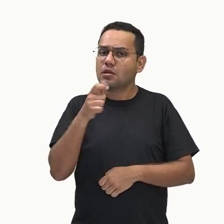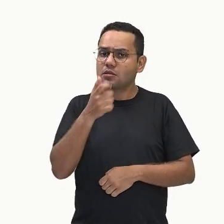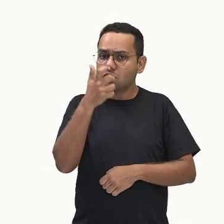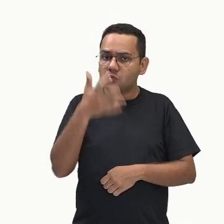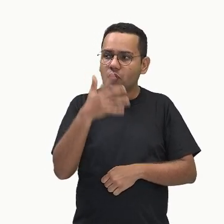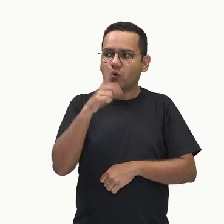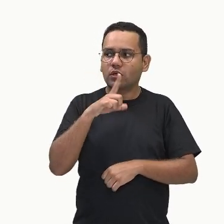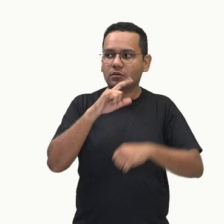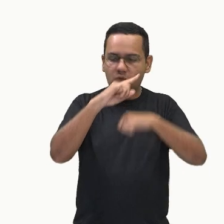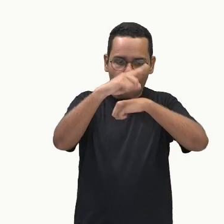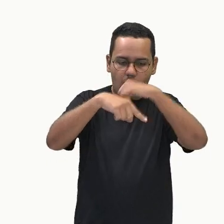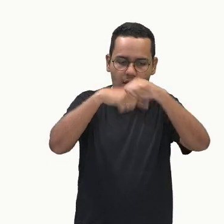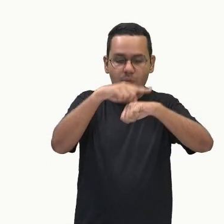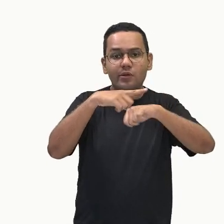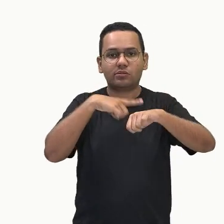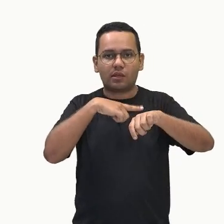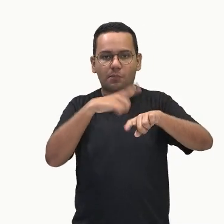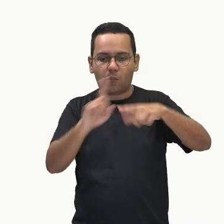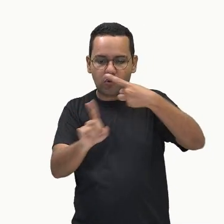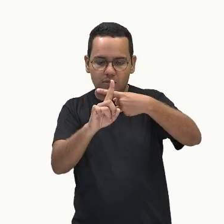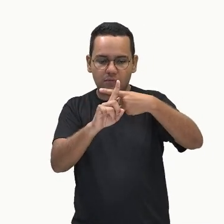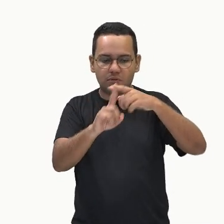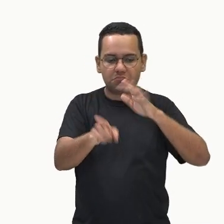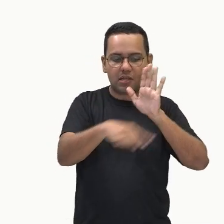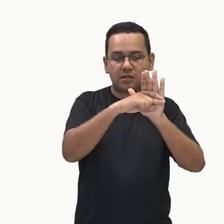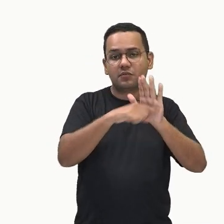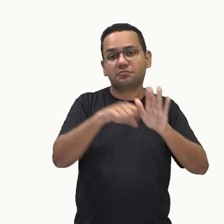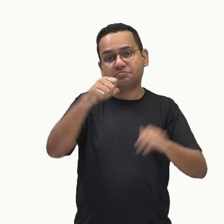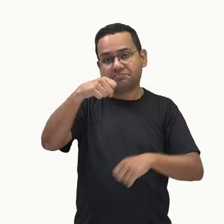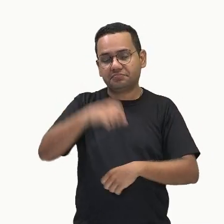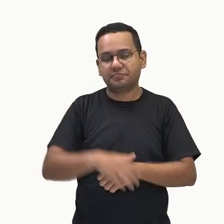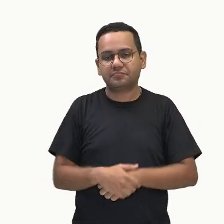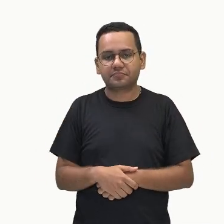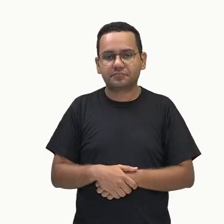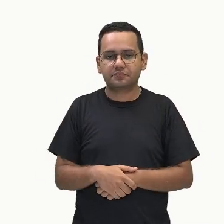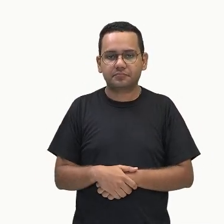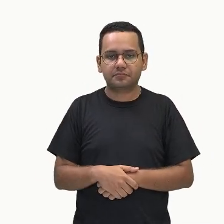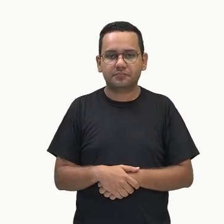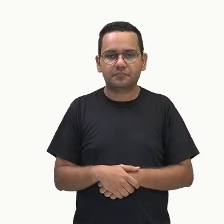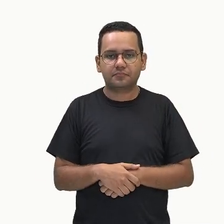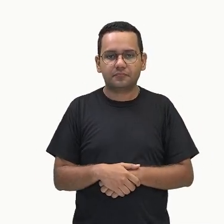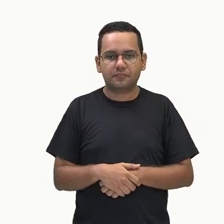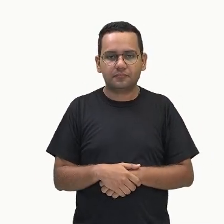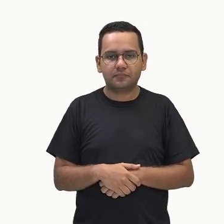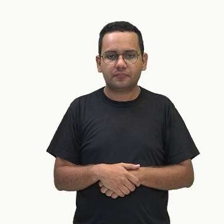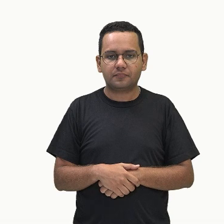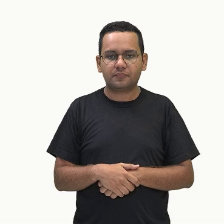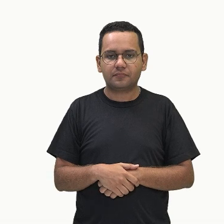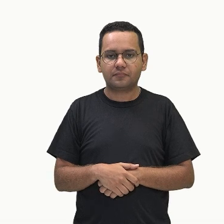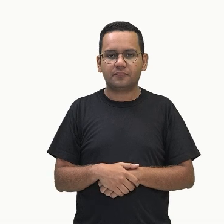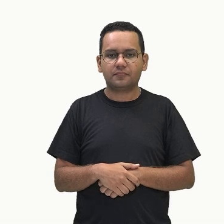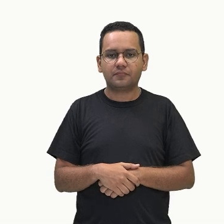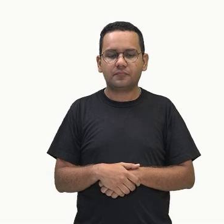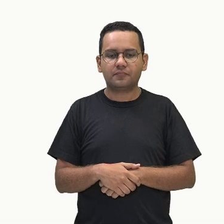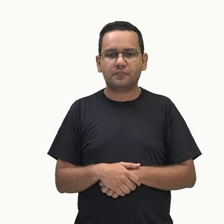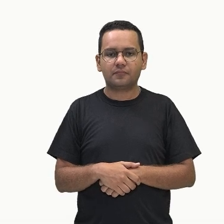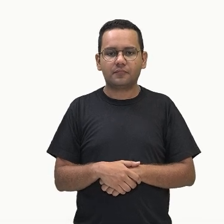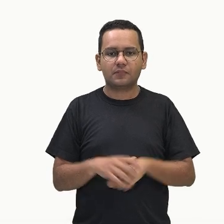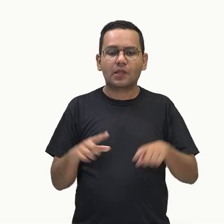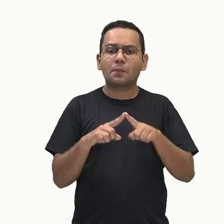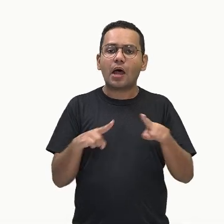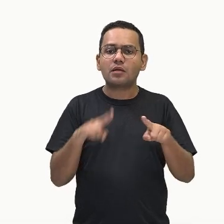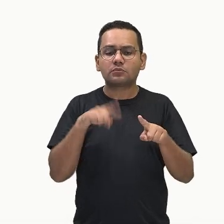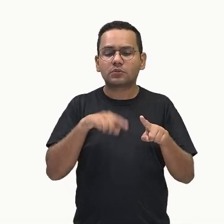positivas quanto negativas. E concluiu que os elétrons eram constituintes de todos os tipos de